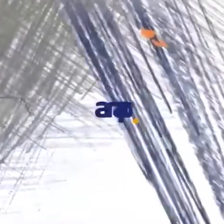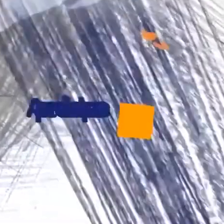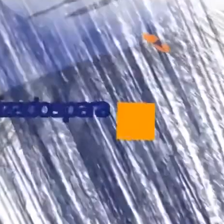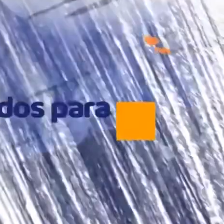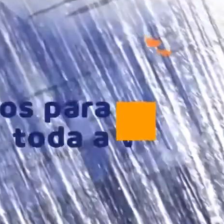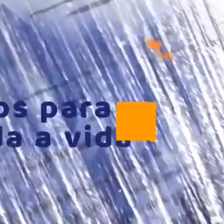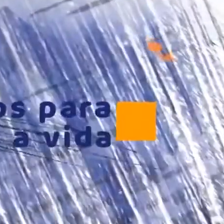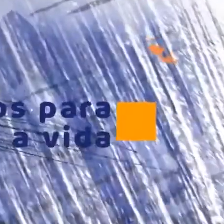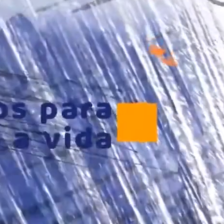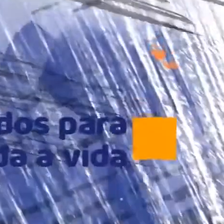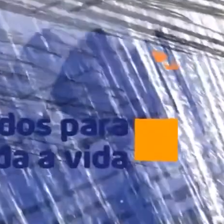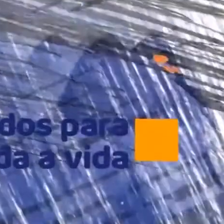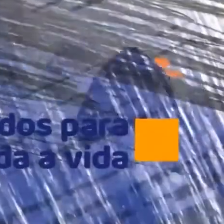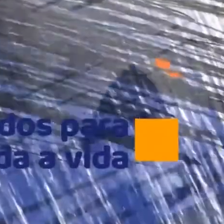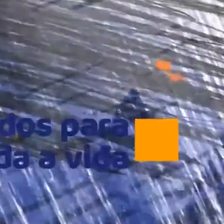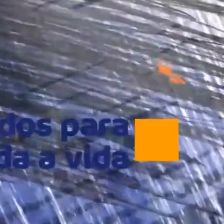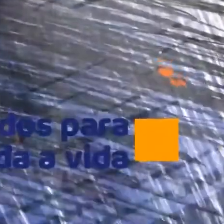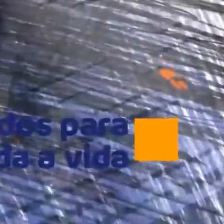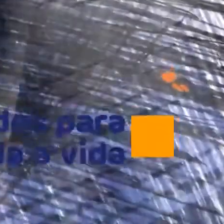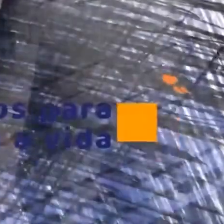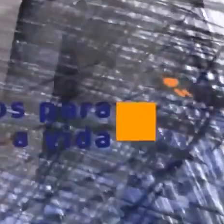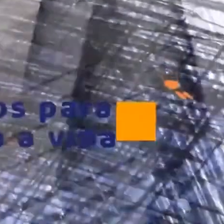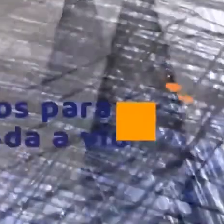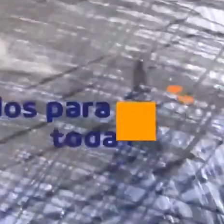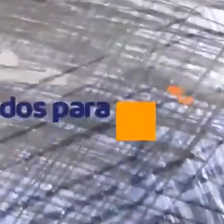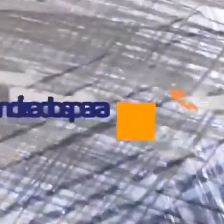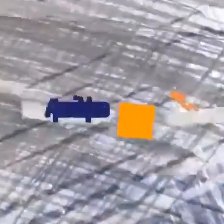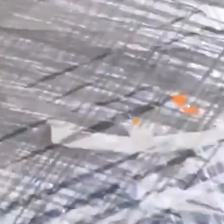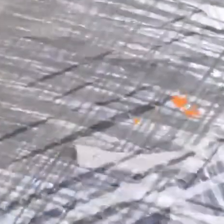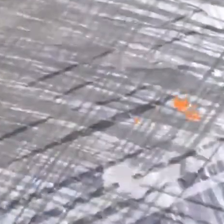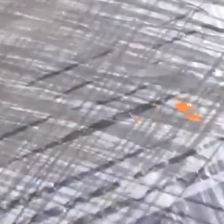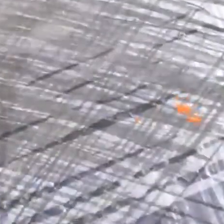filho aprendizados para toda a vida.